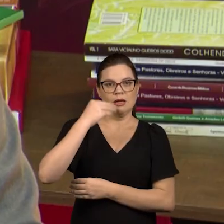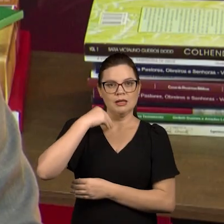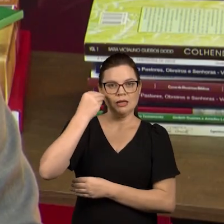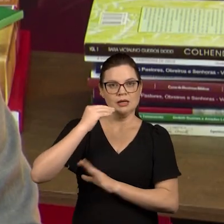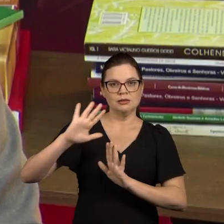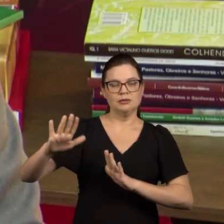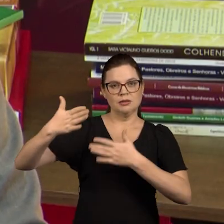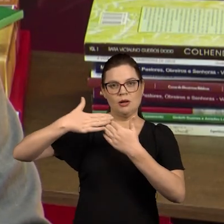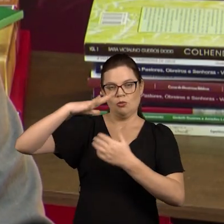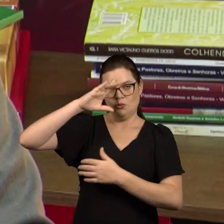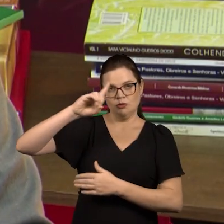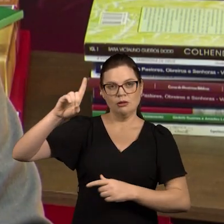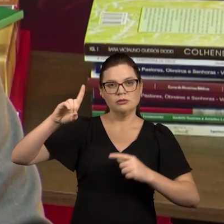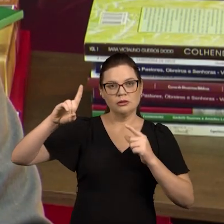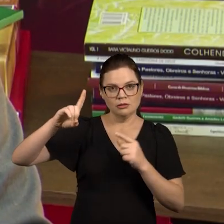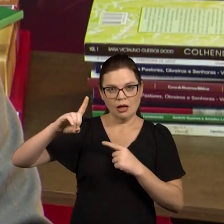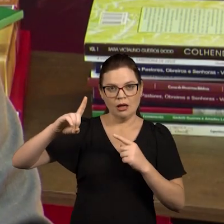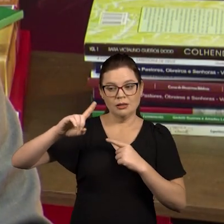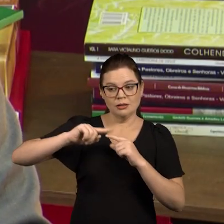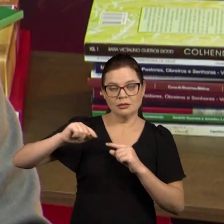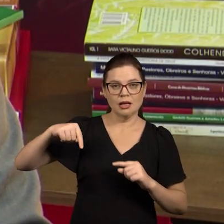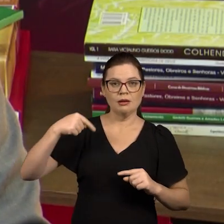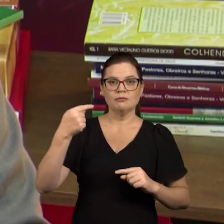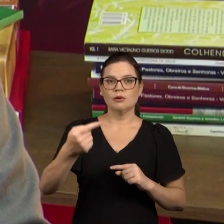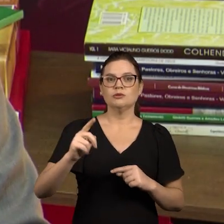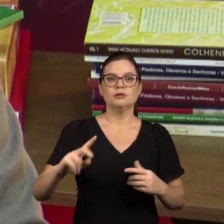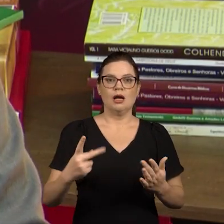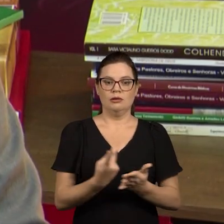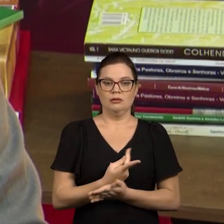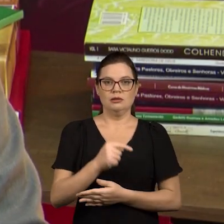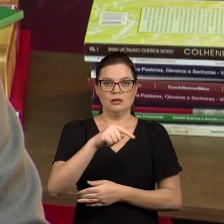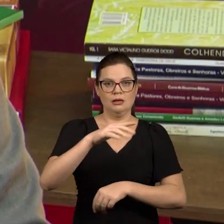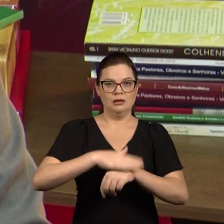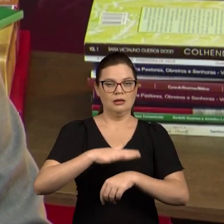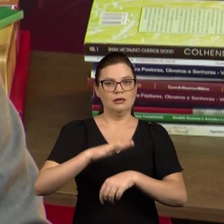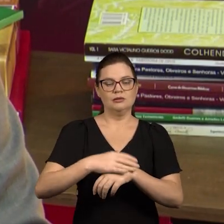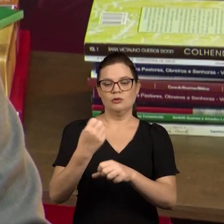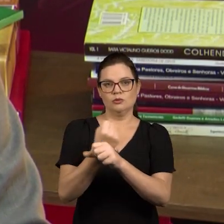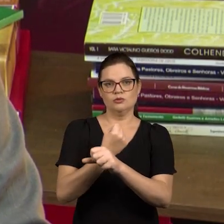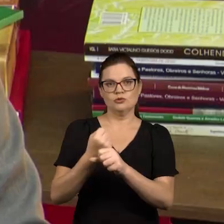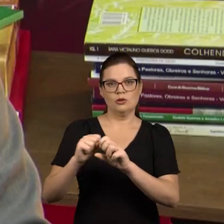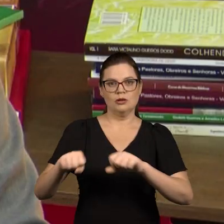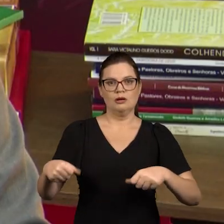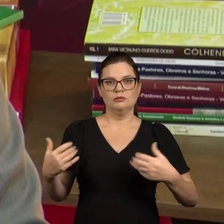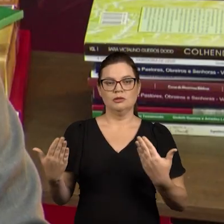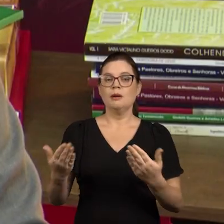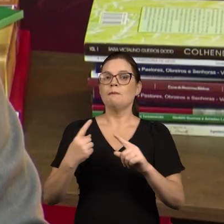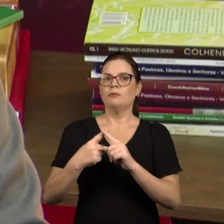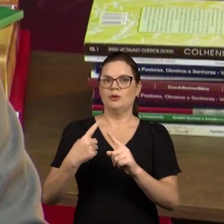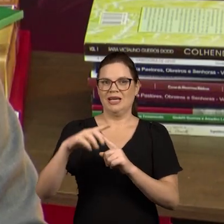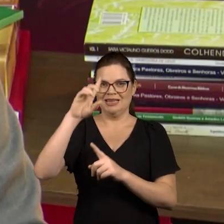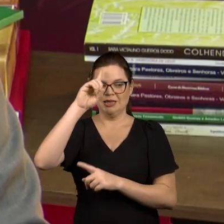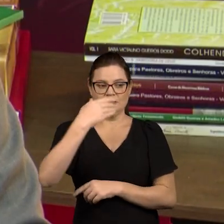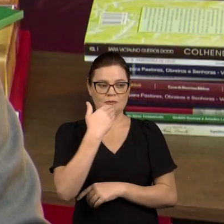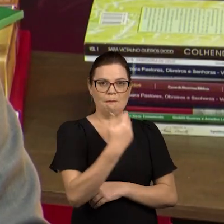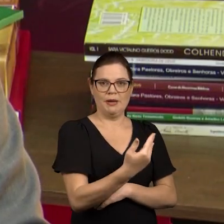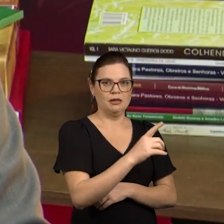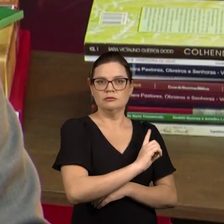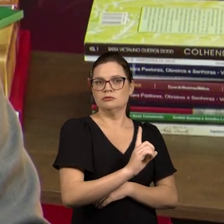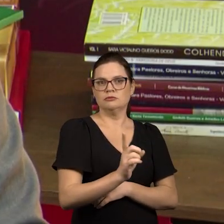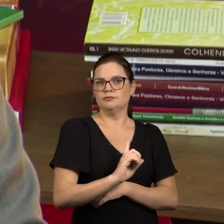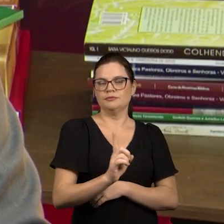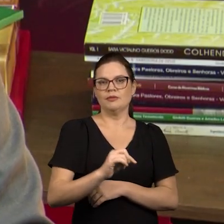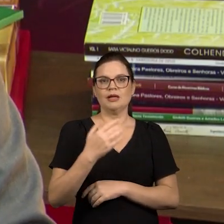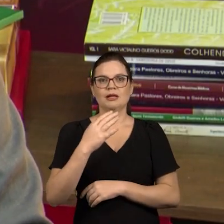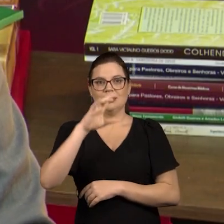com Deus, e nós vamos ver na Bíblia algo que chama a atenção, que Deus ele não requer isso de Abraão. Sim. Ele não fala